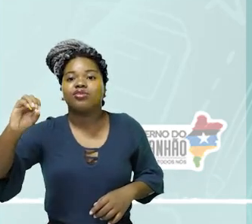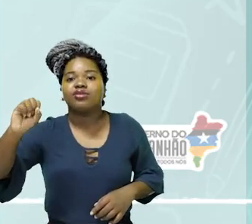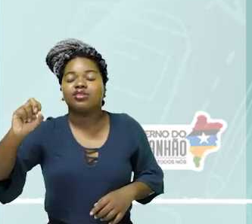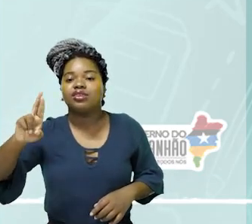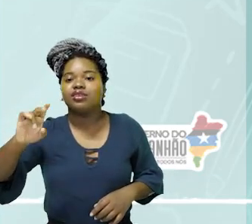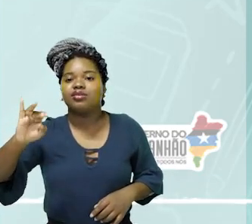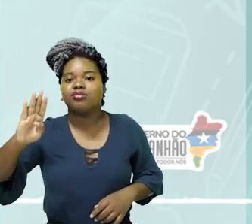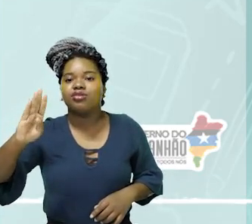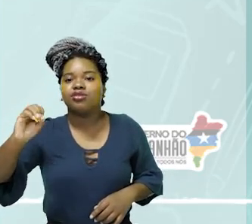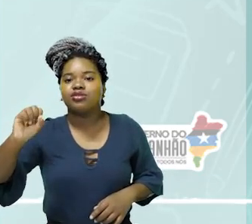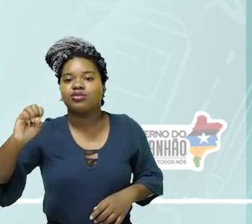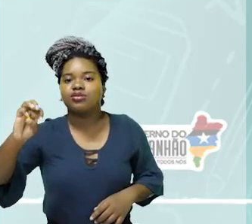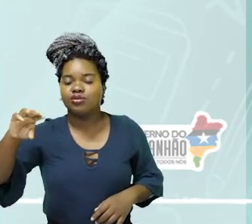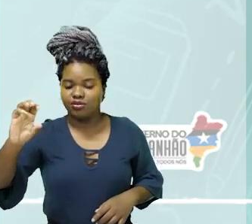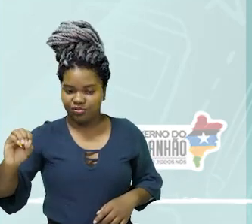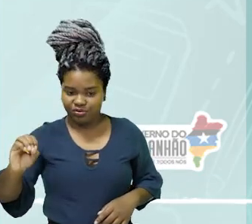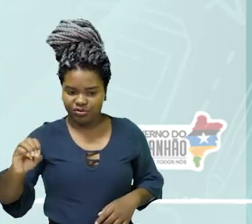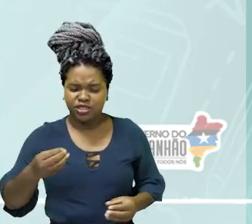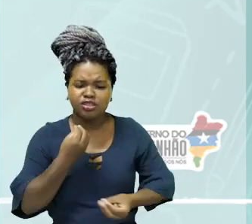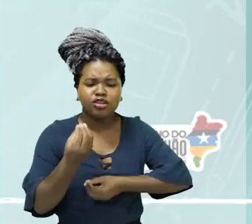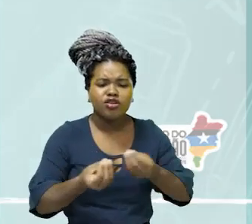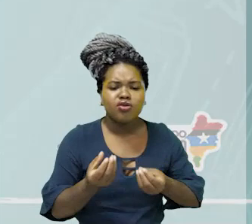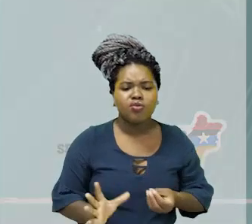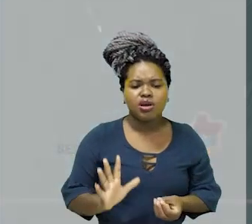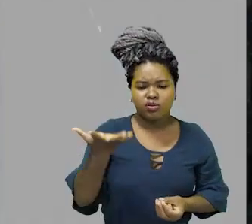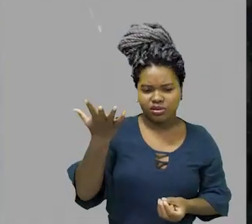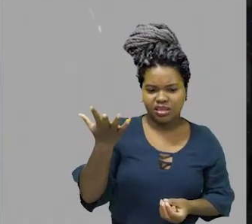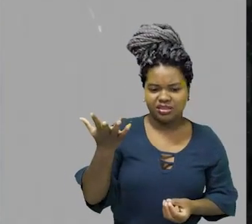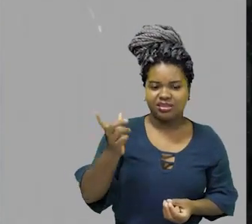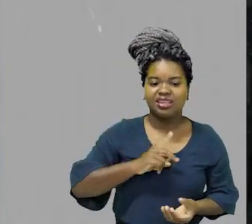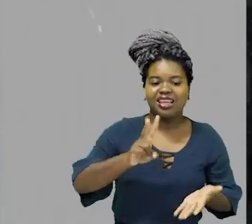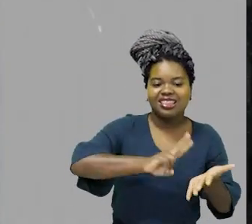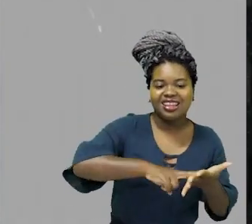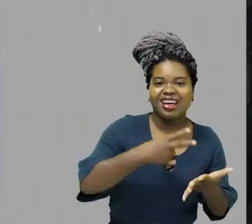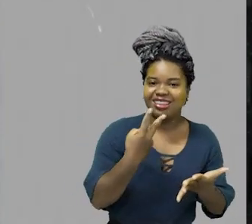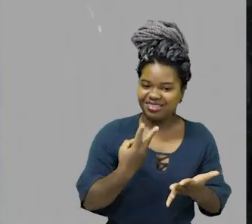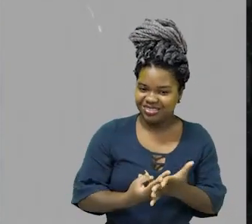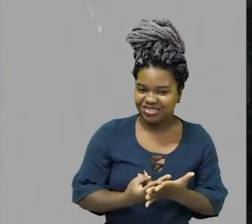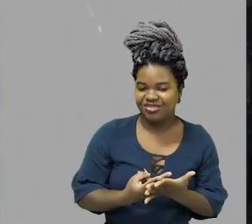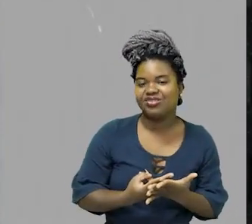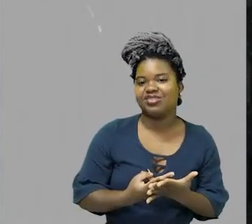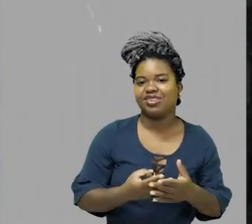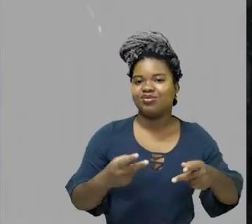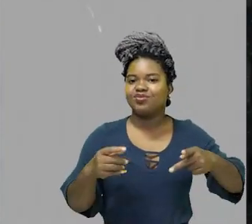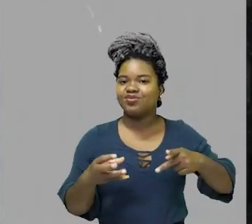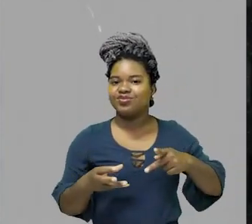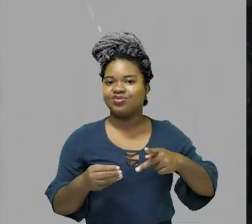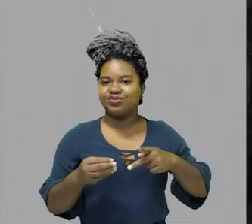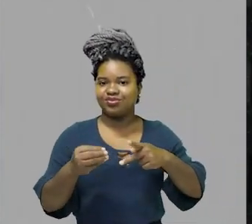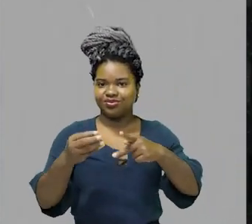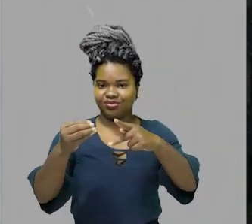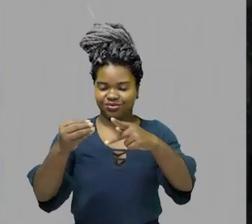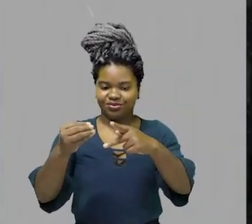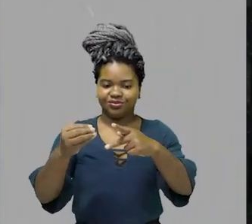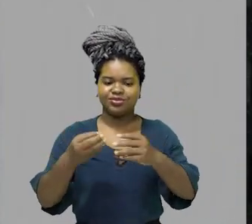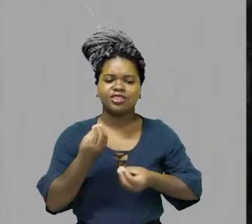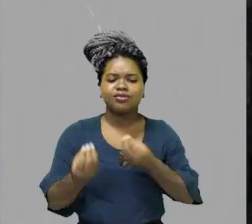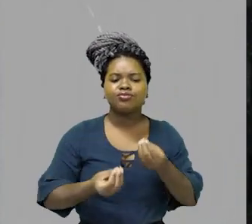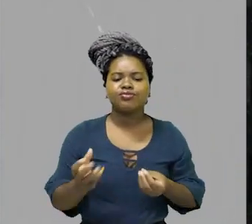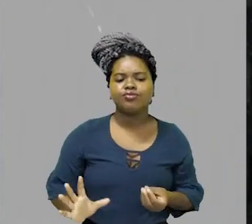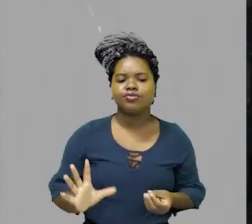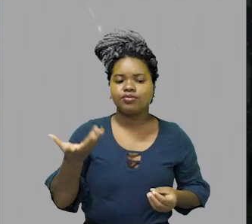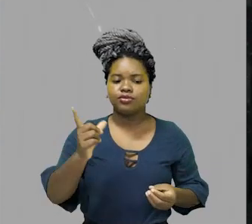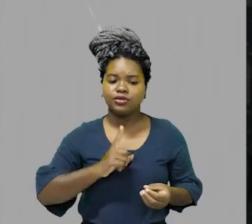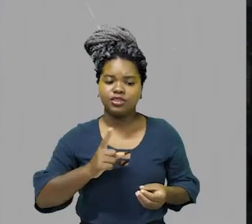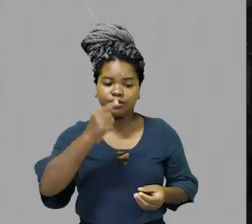chamado de tradução ou síntese proteica. E como é que ocorre a tradução de maneira bem geral? Eu tenho aqui no